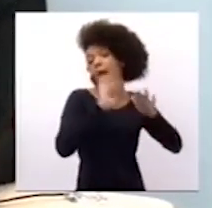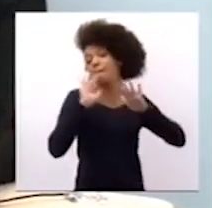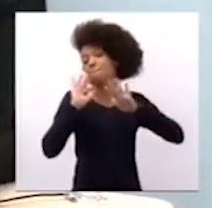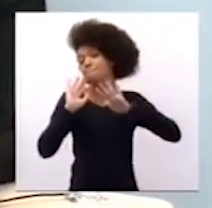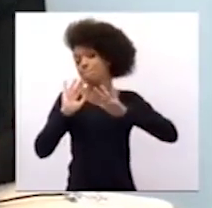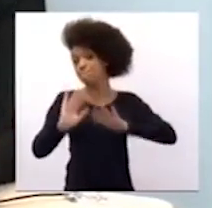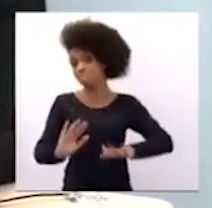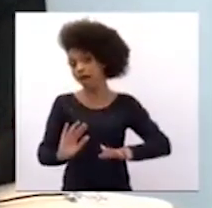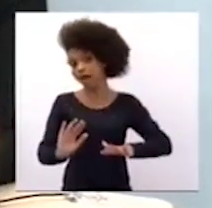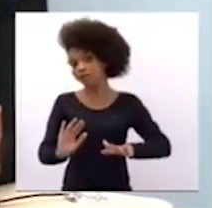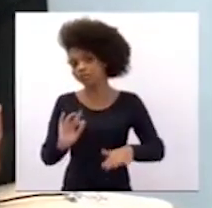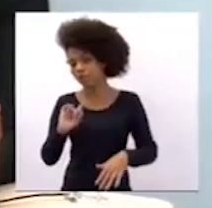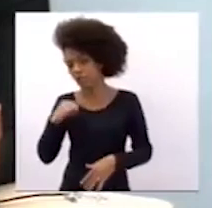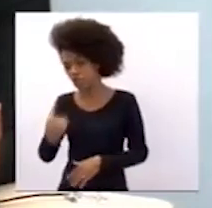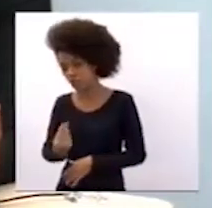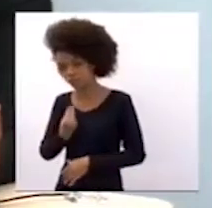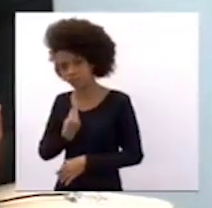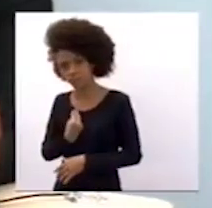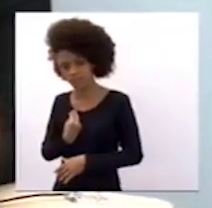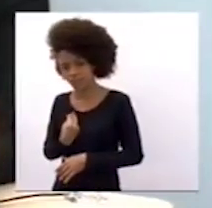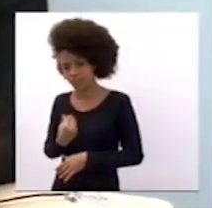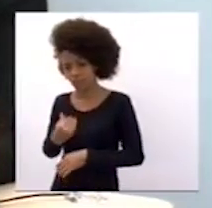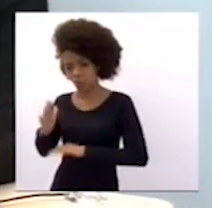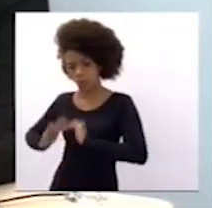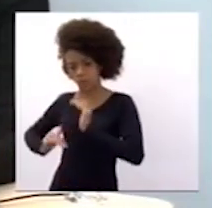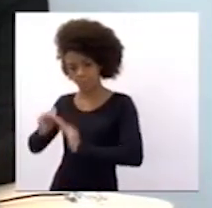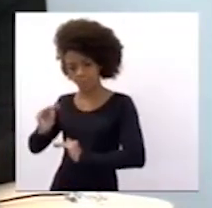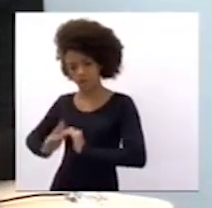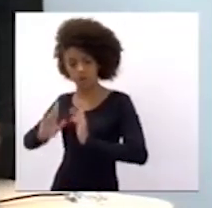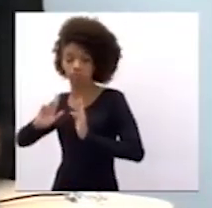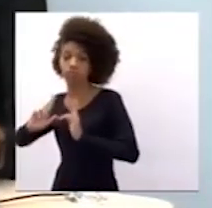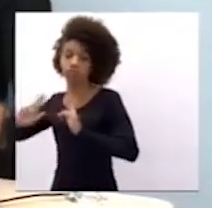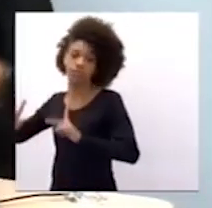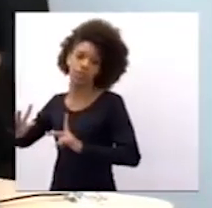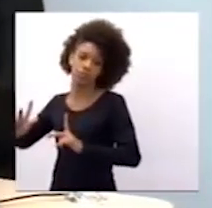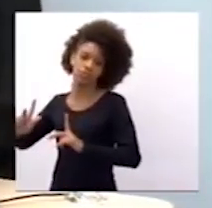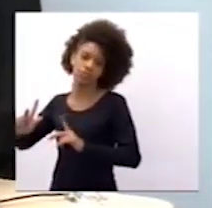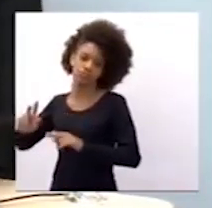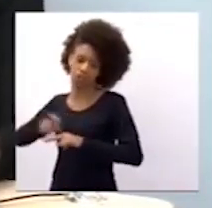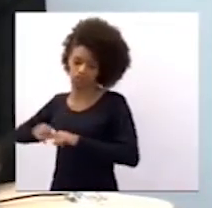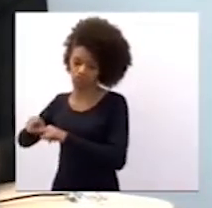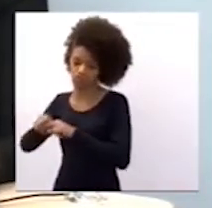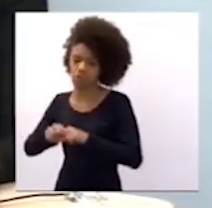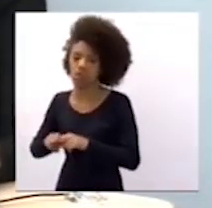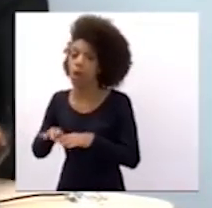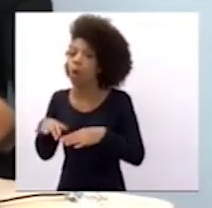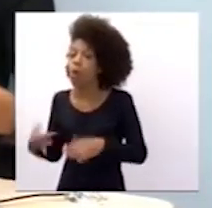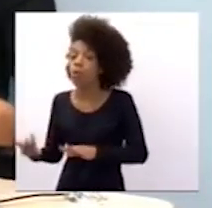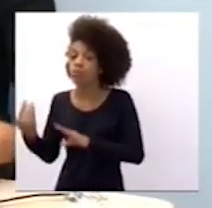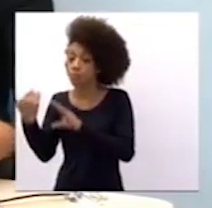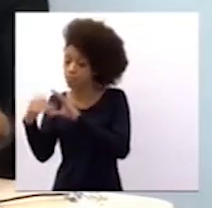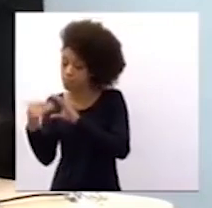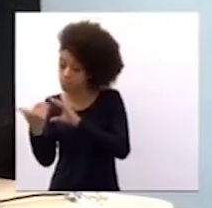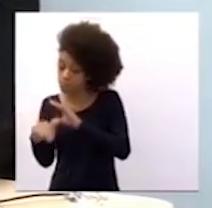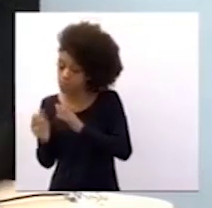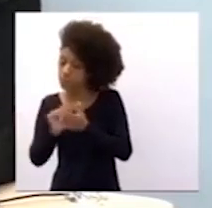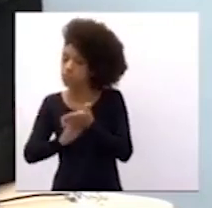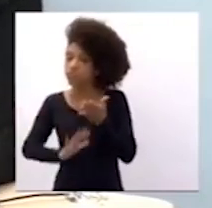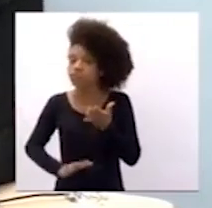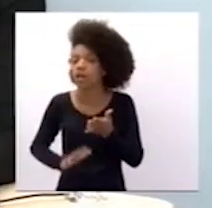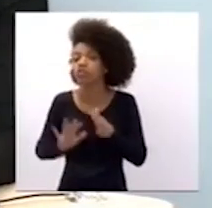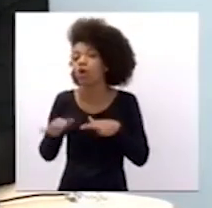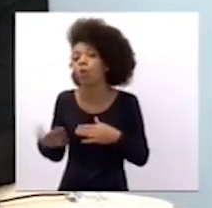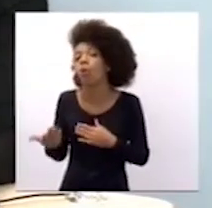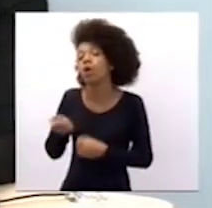estamos vivendo uma nova dinâmica de sala de aula. O nosso aluno, quando a gente posta um conteúdo, quando